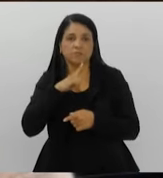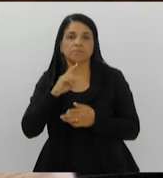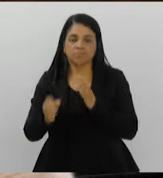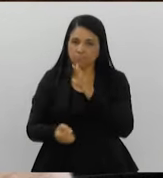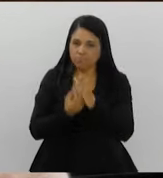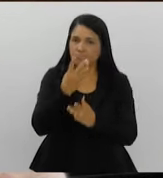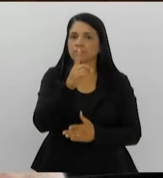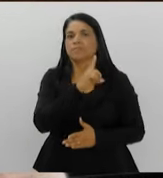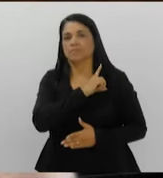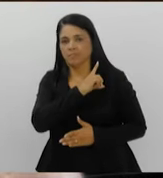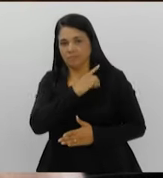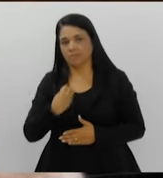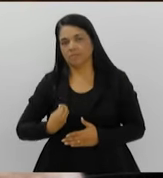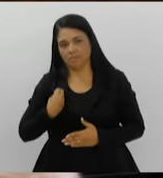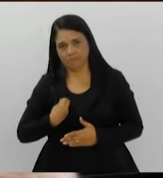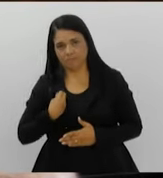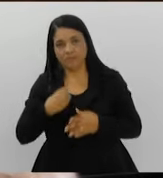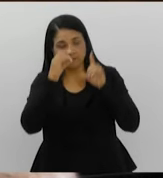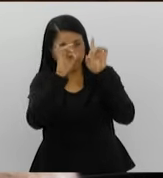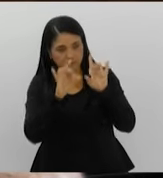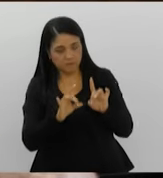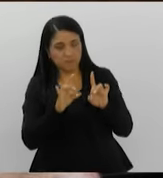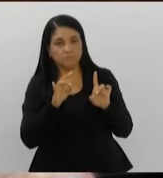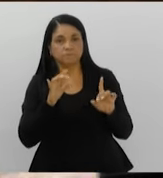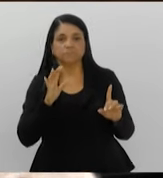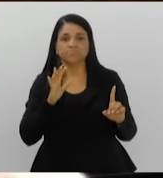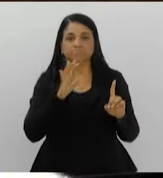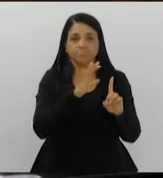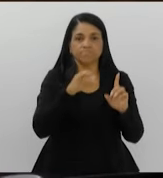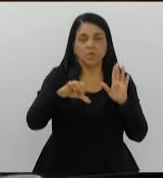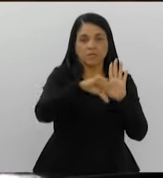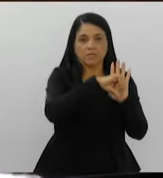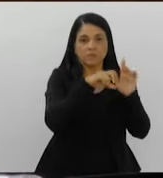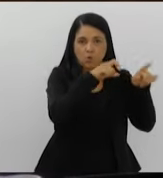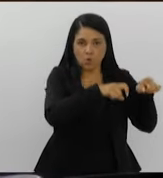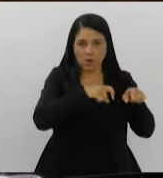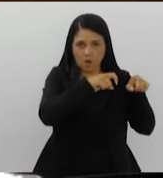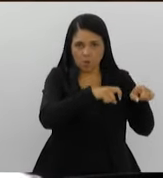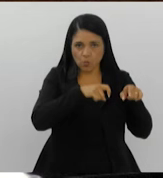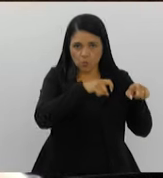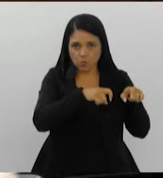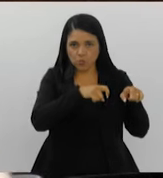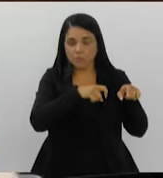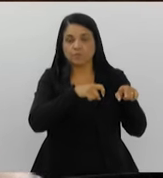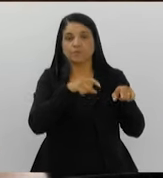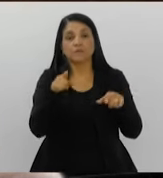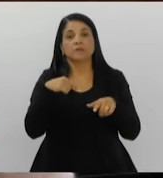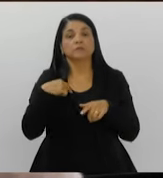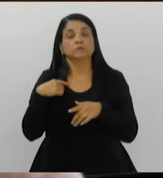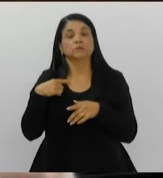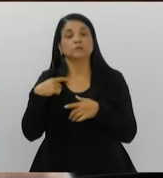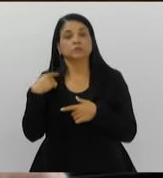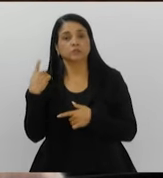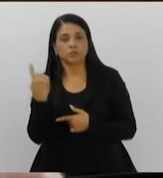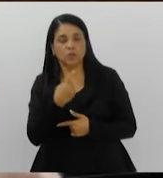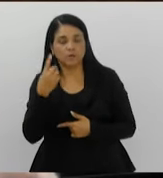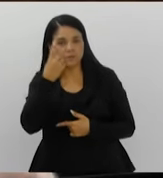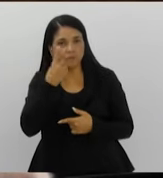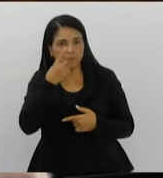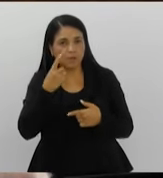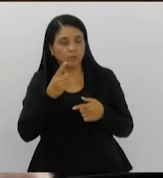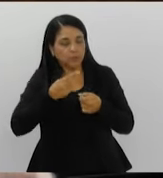delegacia especializada na repressão de crimes rurais. Nós que somos deputados lá do interior do Estado do Rio de